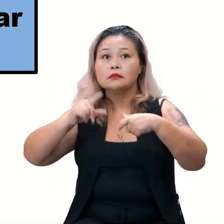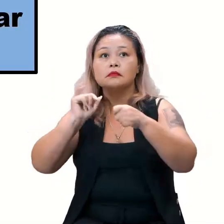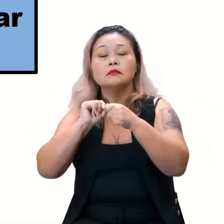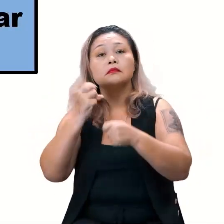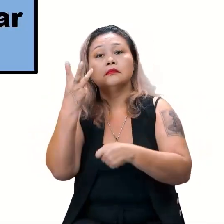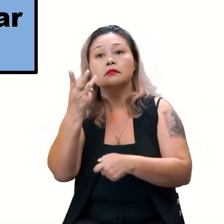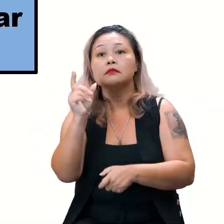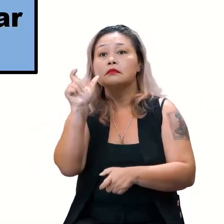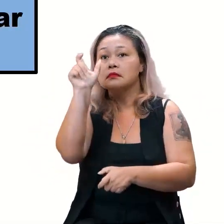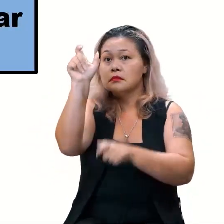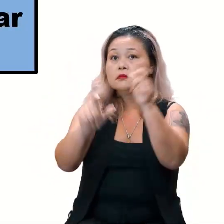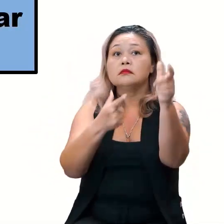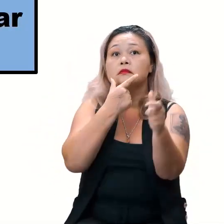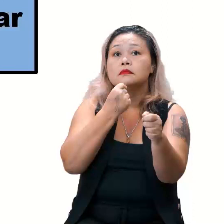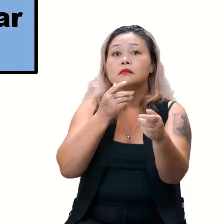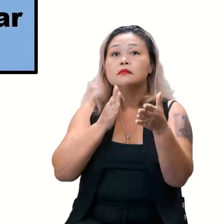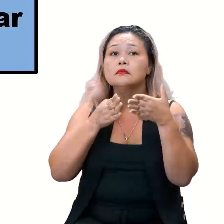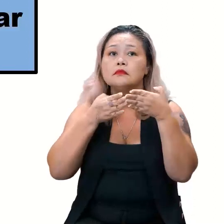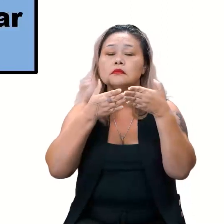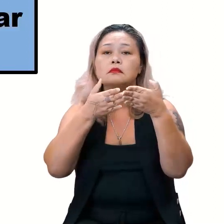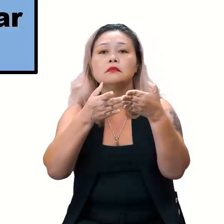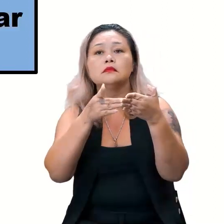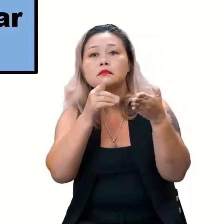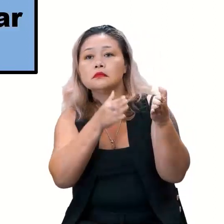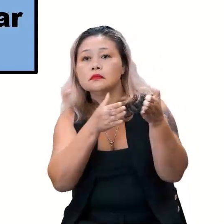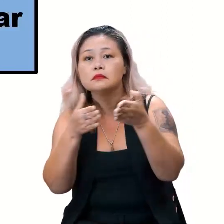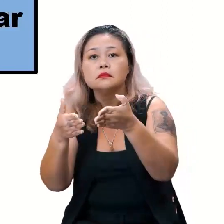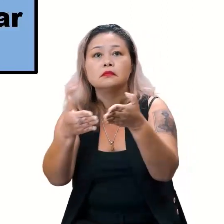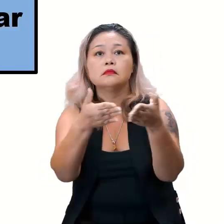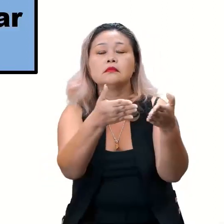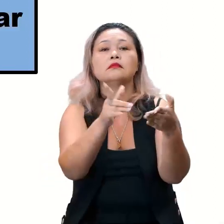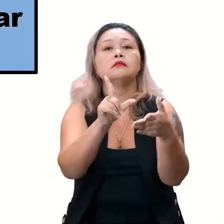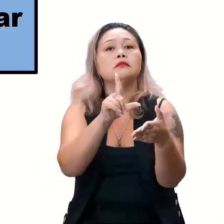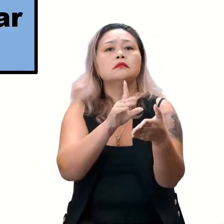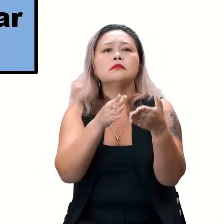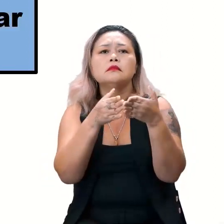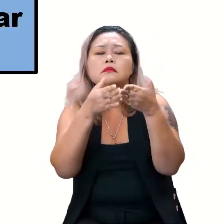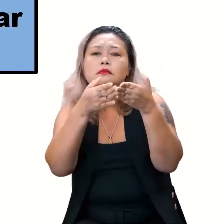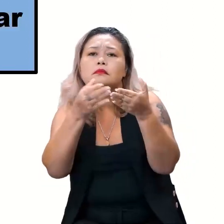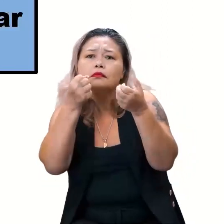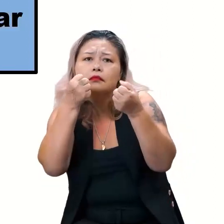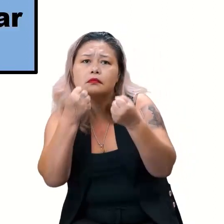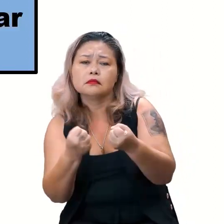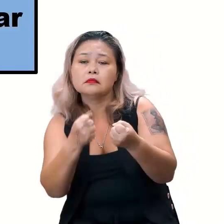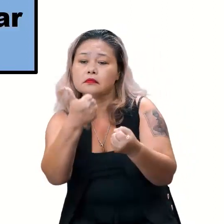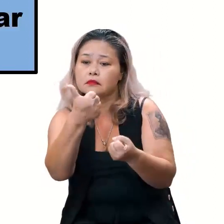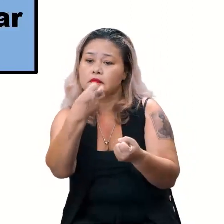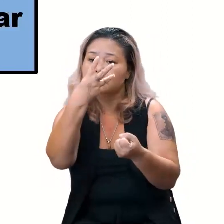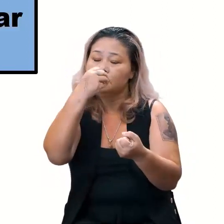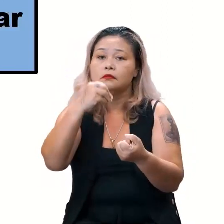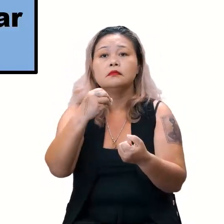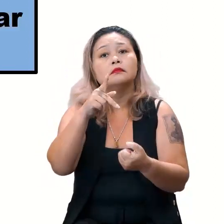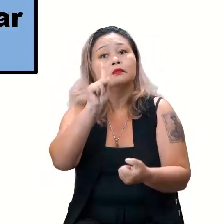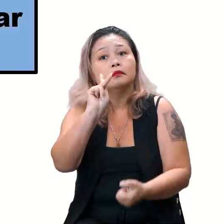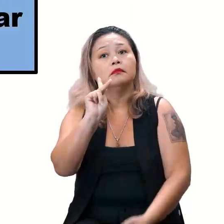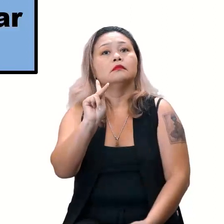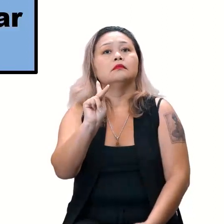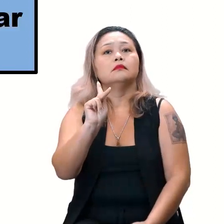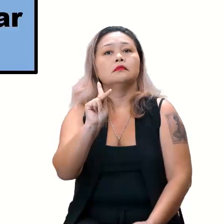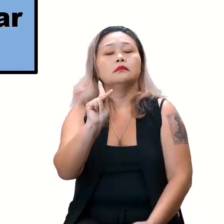Três homens querem atravessar um rio. O barco suporta, no máximo, 130